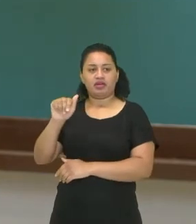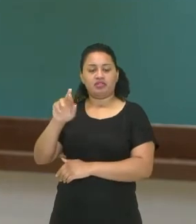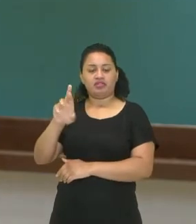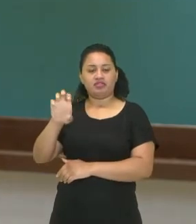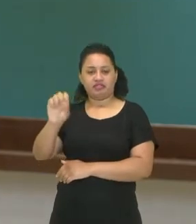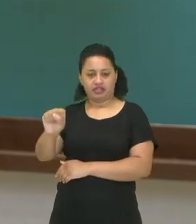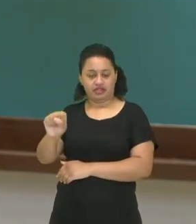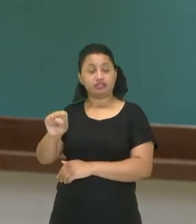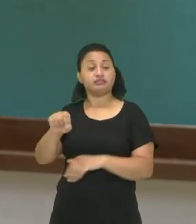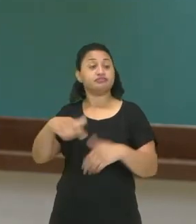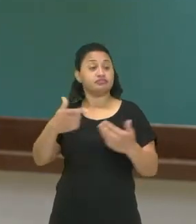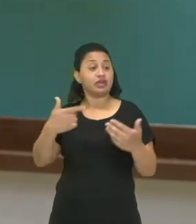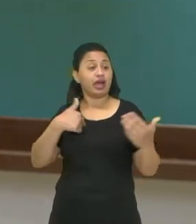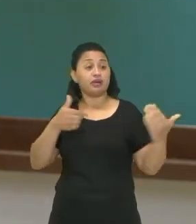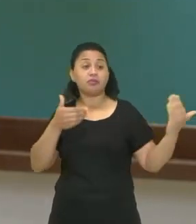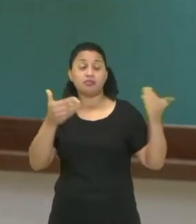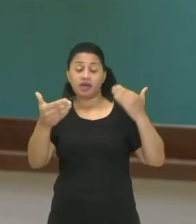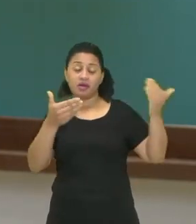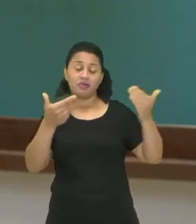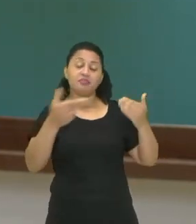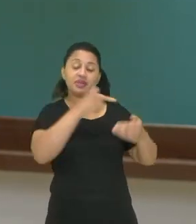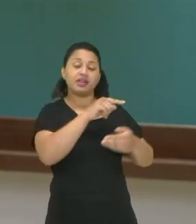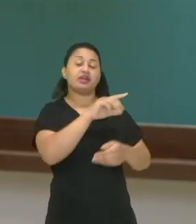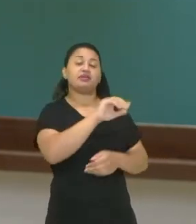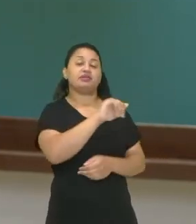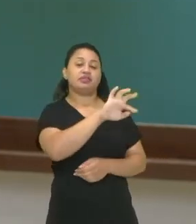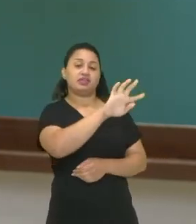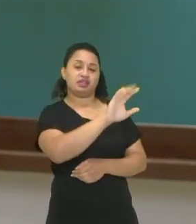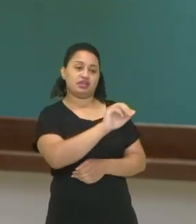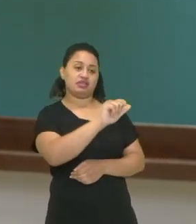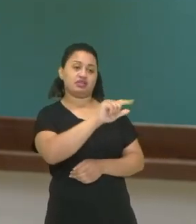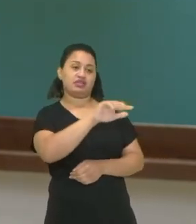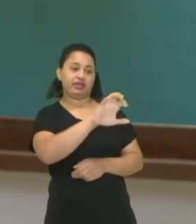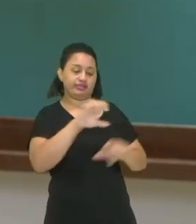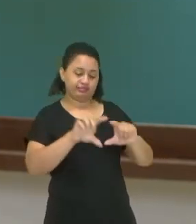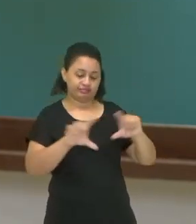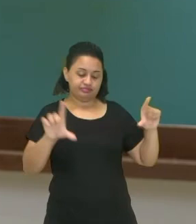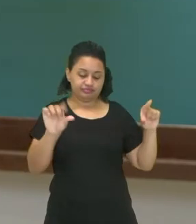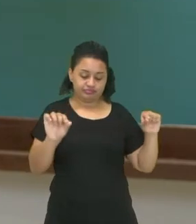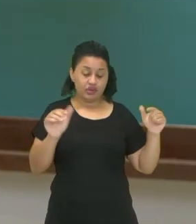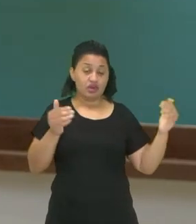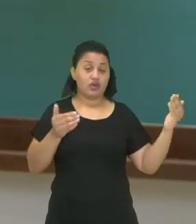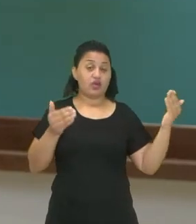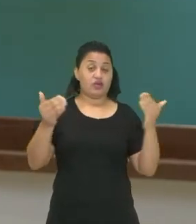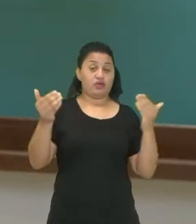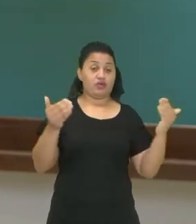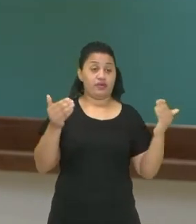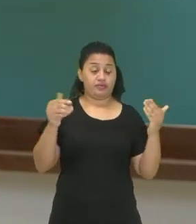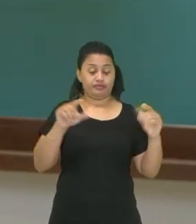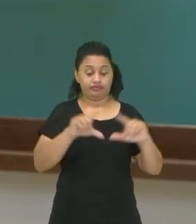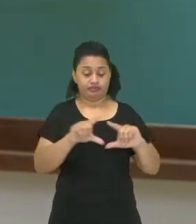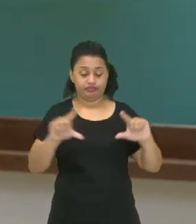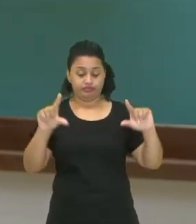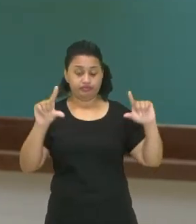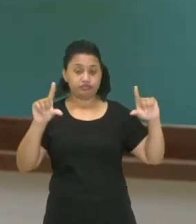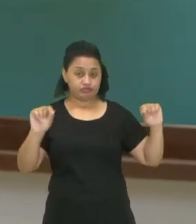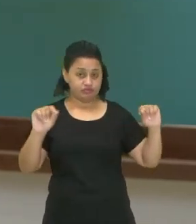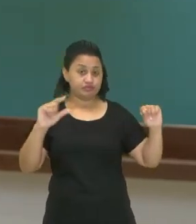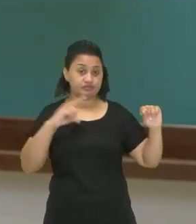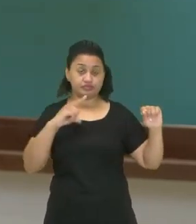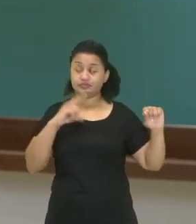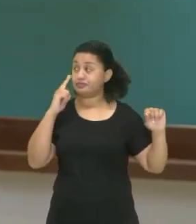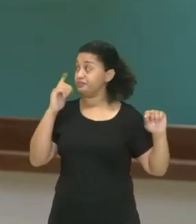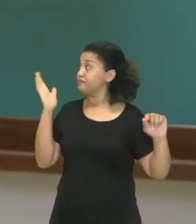um longo pesadeiro que se desfaz ao dobre de um sineiro. Então eu quero uma comparação entre estes versos